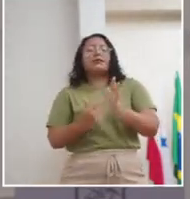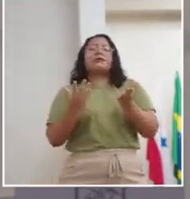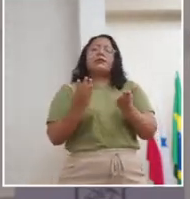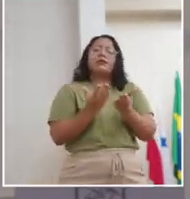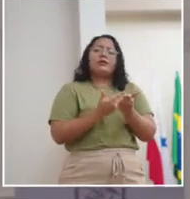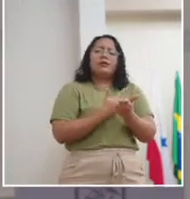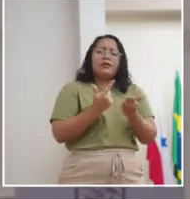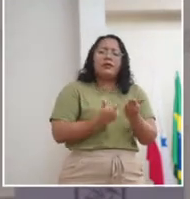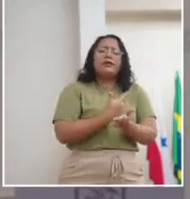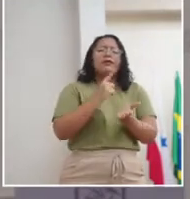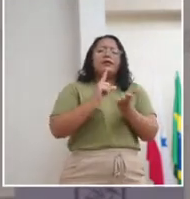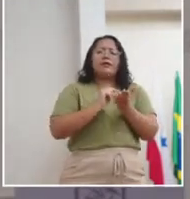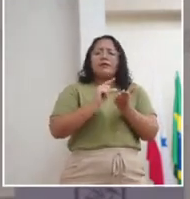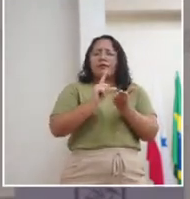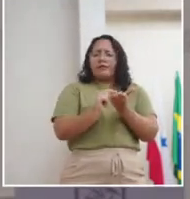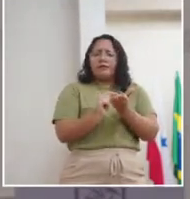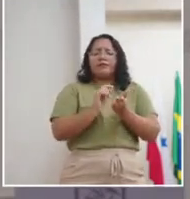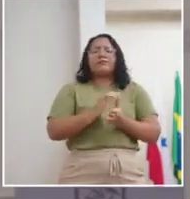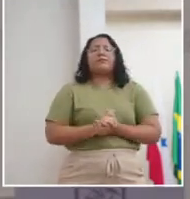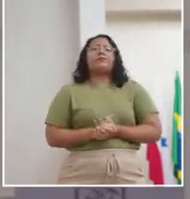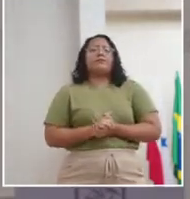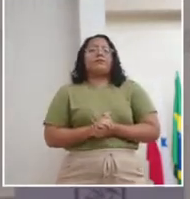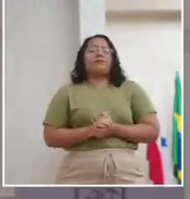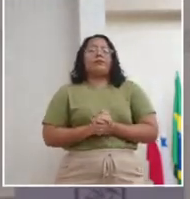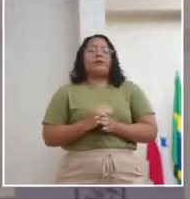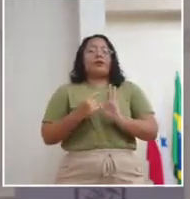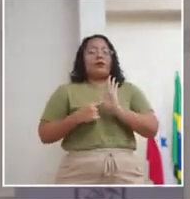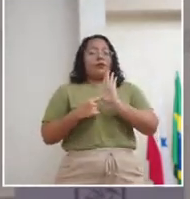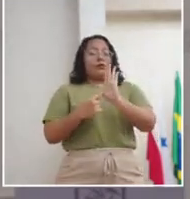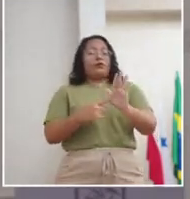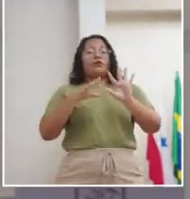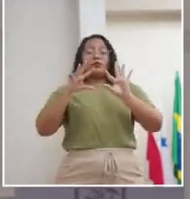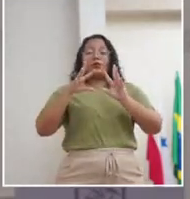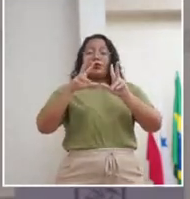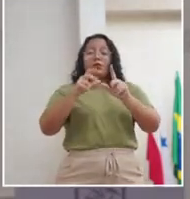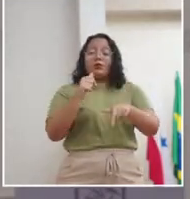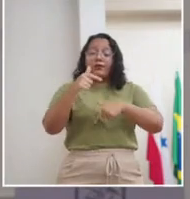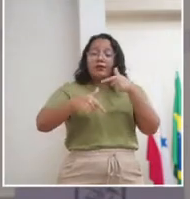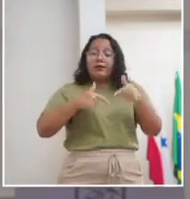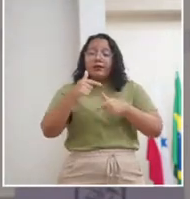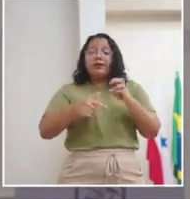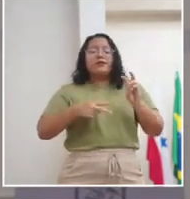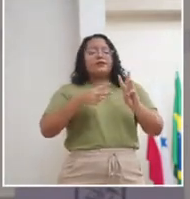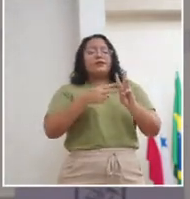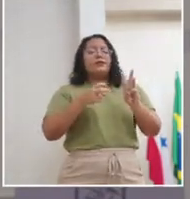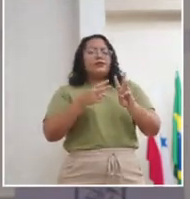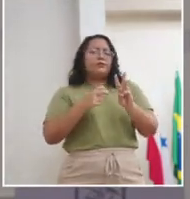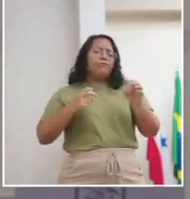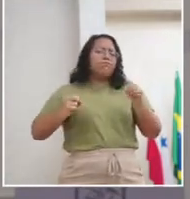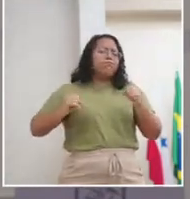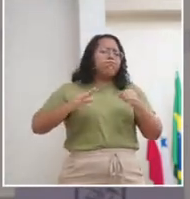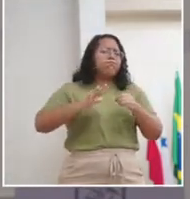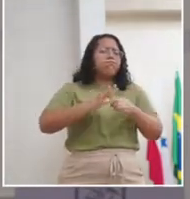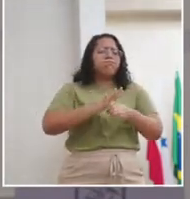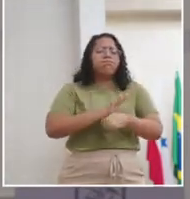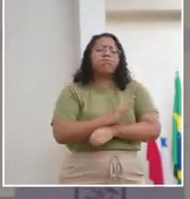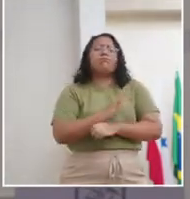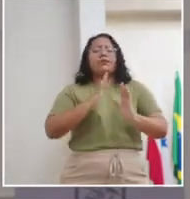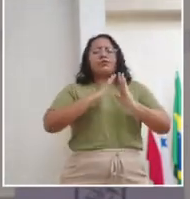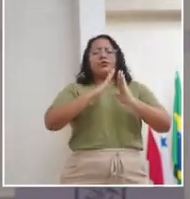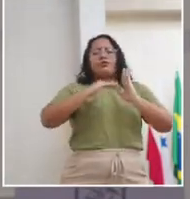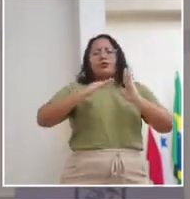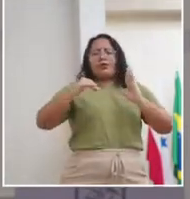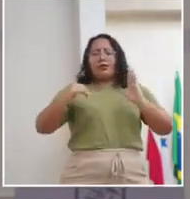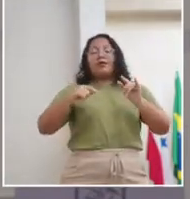livros, artigos, ou seja, e nos demonstrou que toda atividade indígena está impregnada de senso estético. E, além disso,